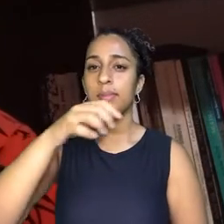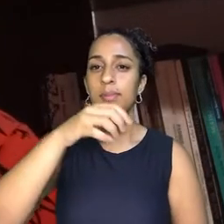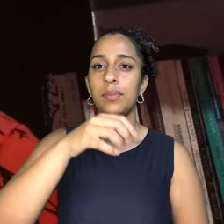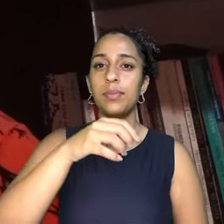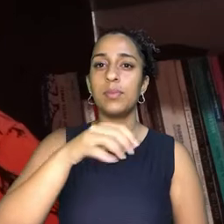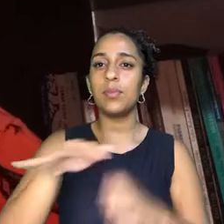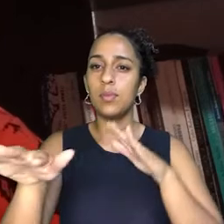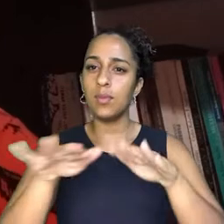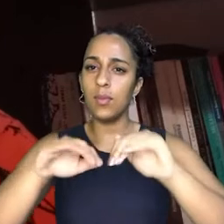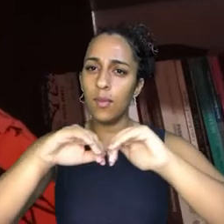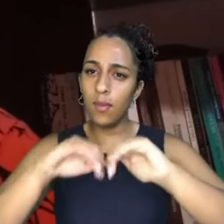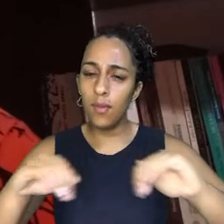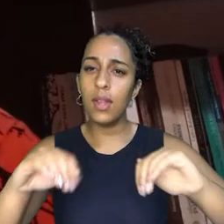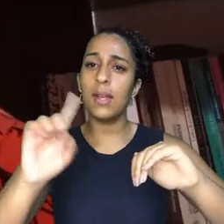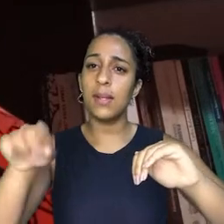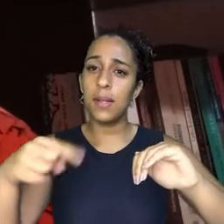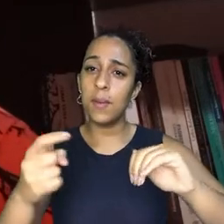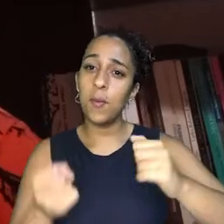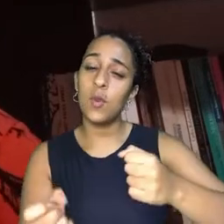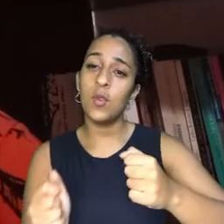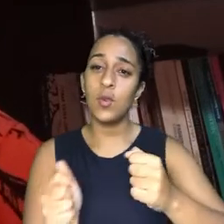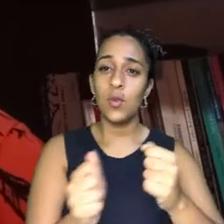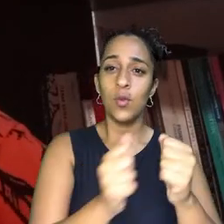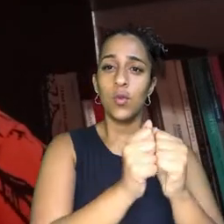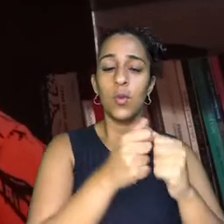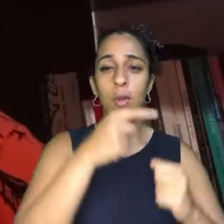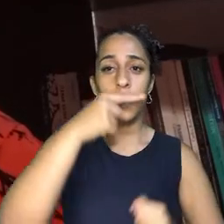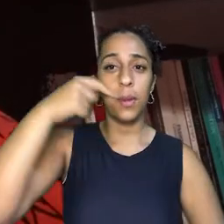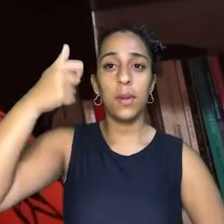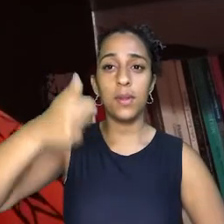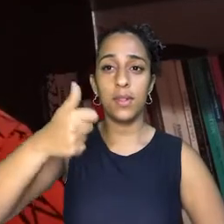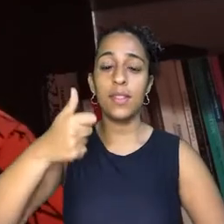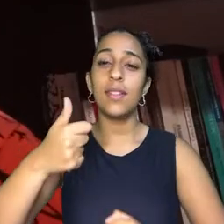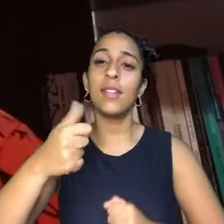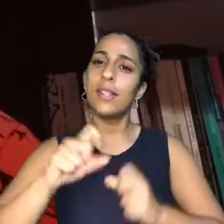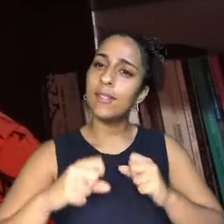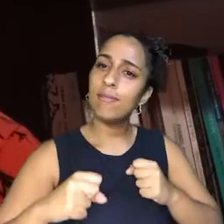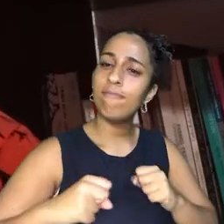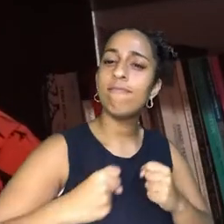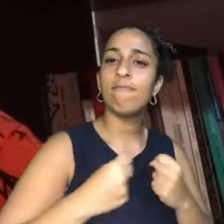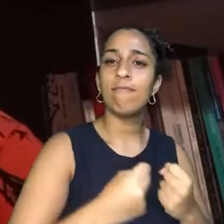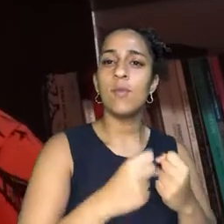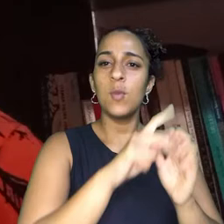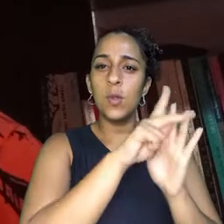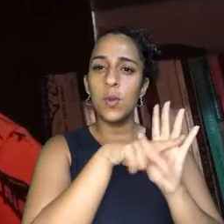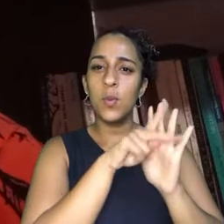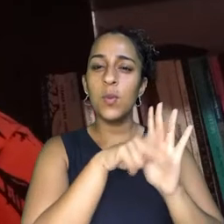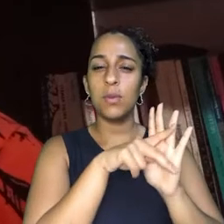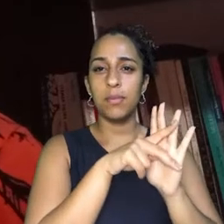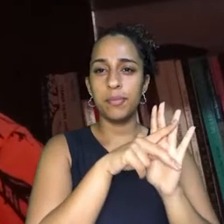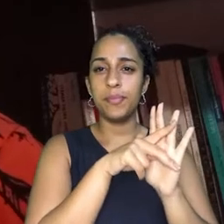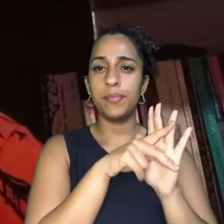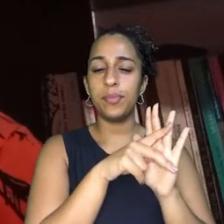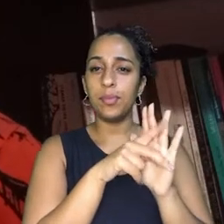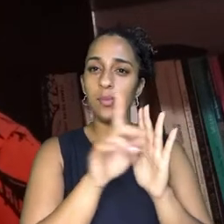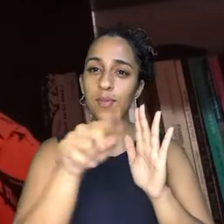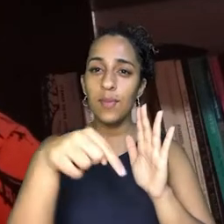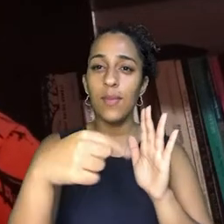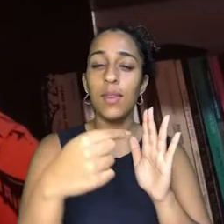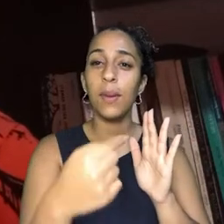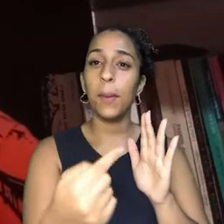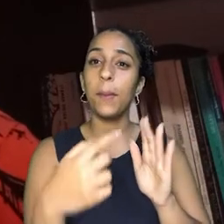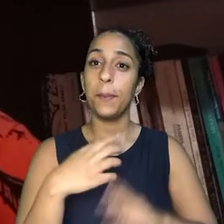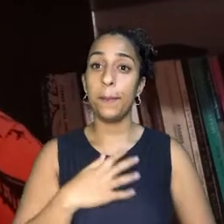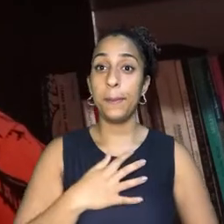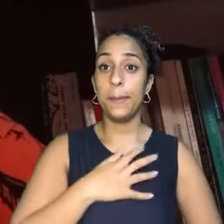e que depois se aproxima de Dom Pedro passando a defender o projeto Imperial e mais tarde ele vai ser